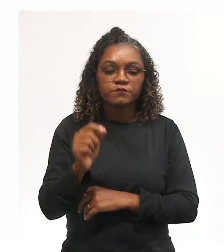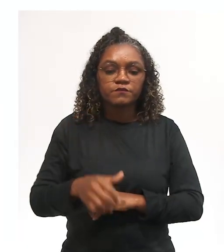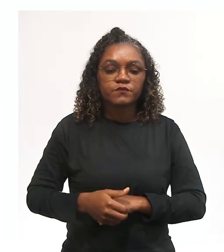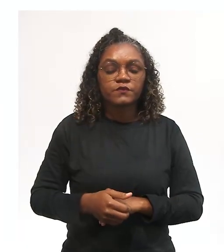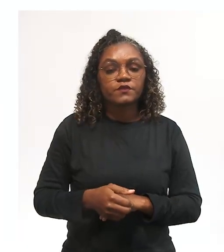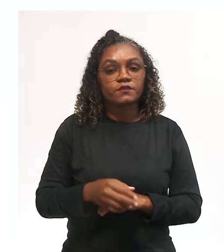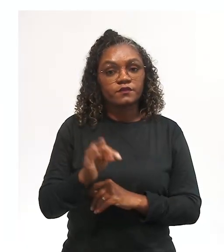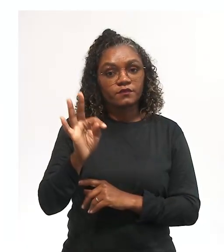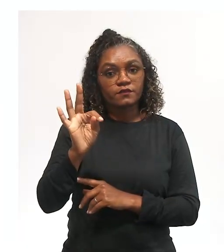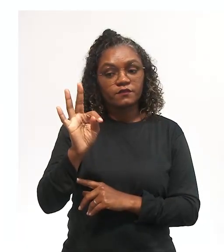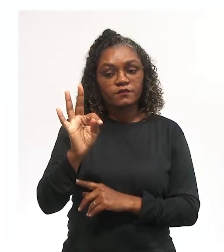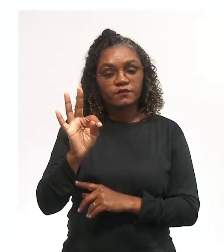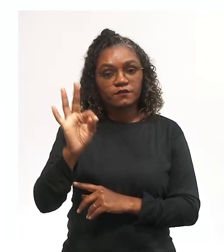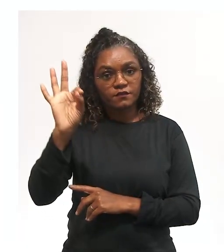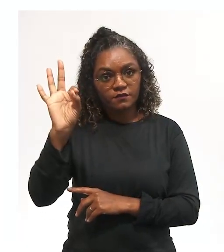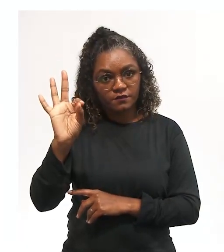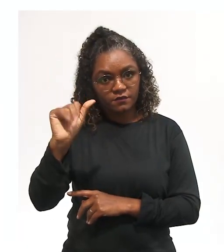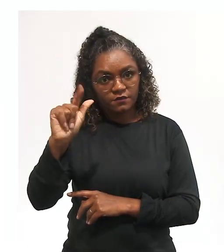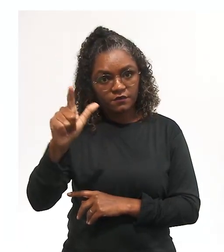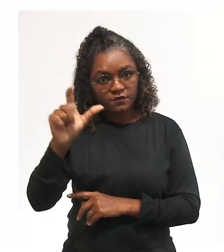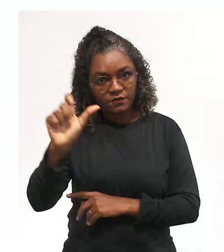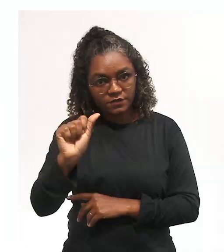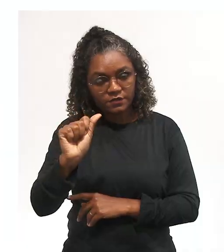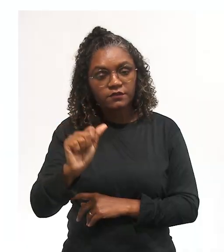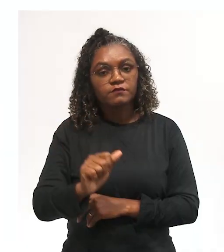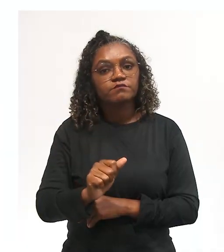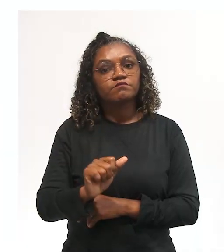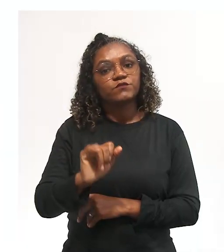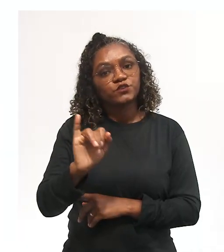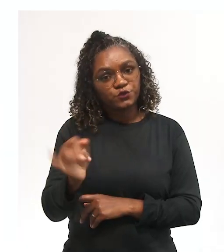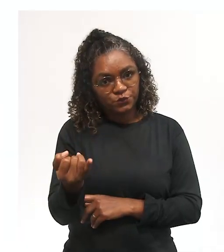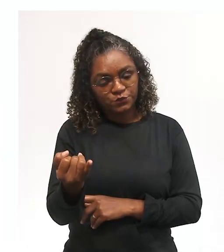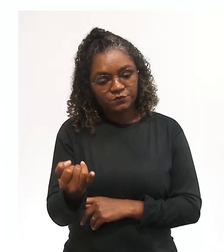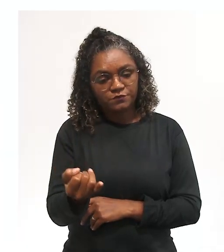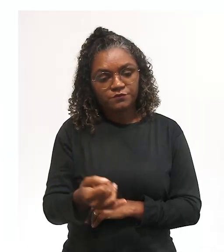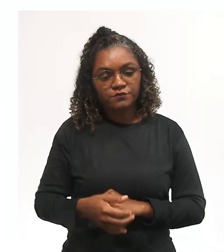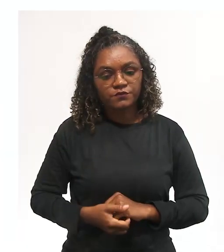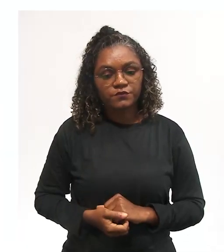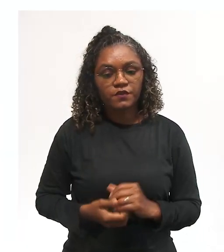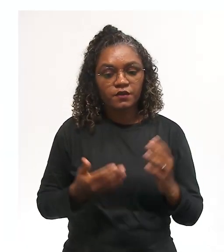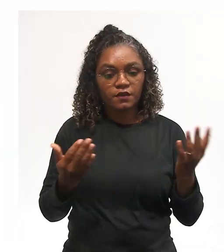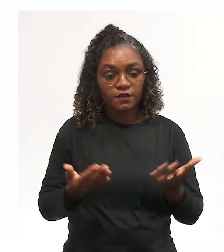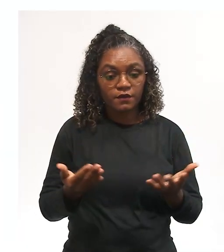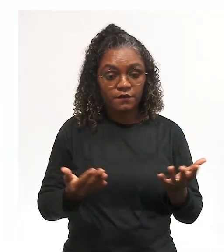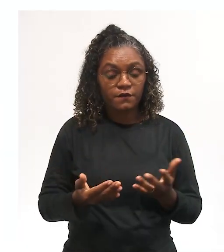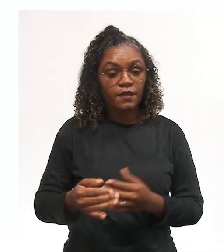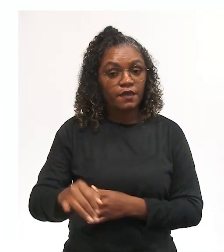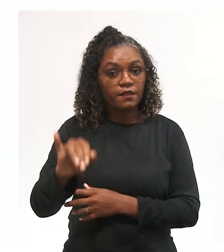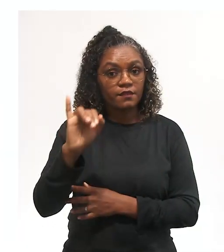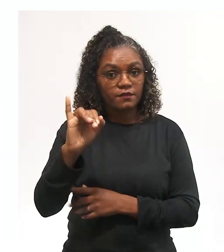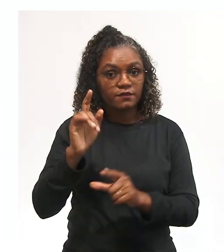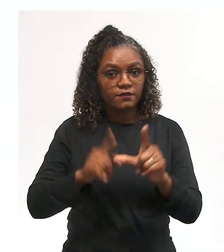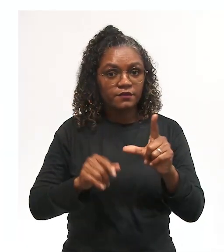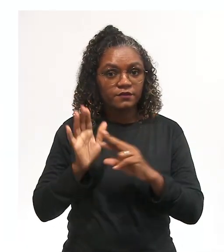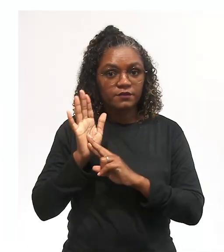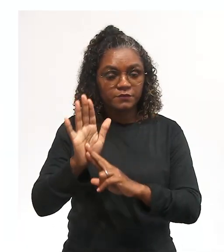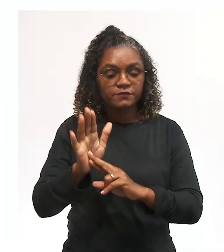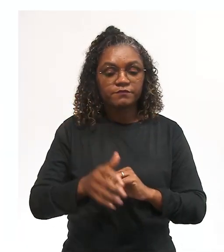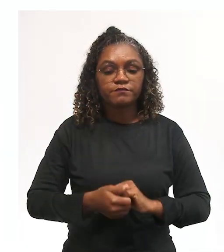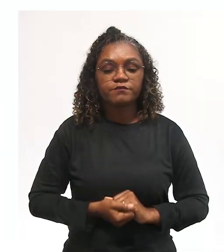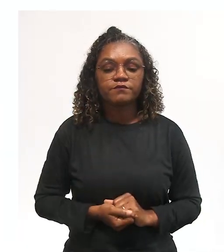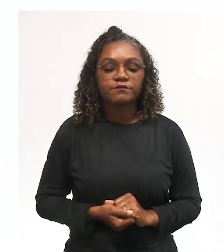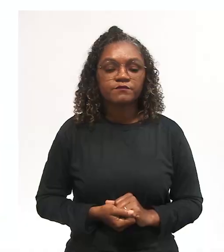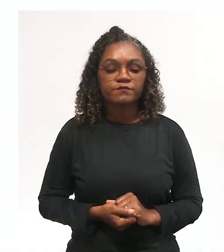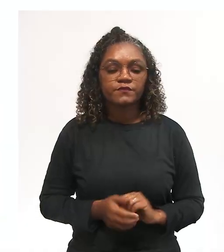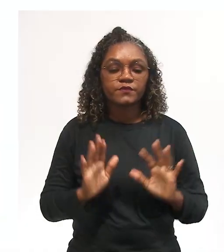juros para nós vamos representar pela letra I. Muito importante para nós. Juros